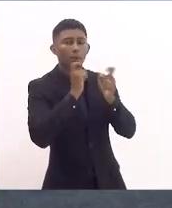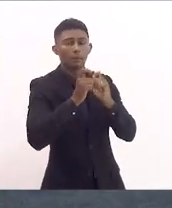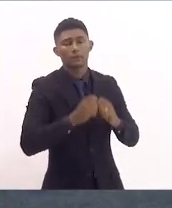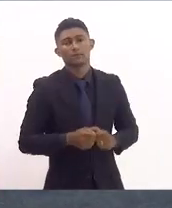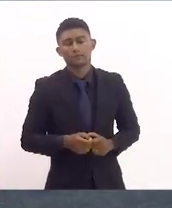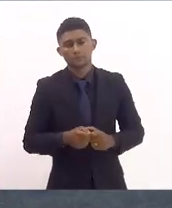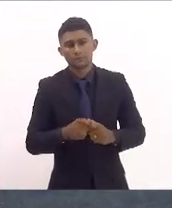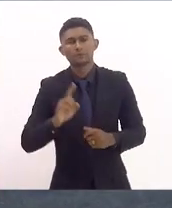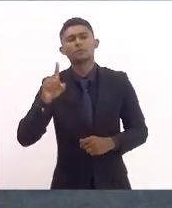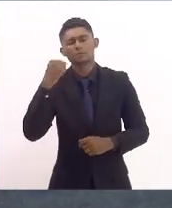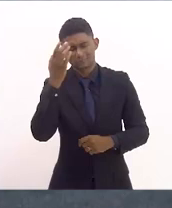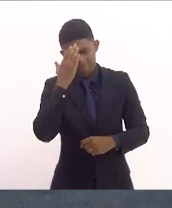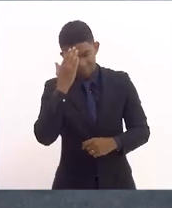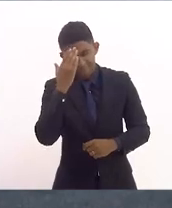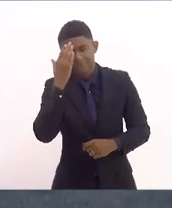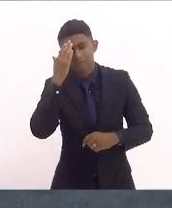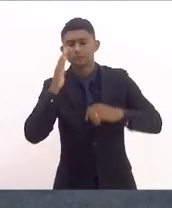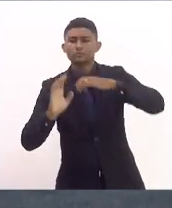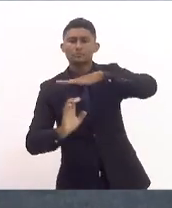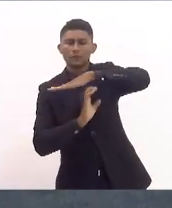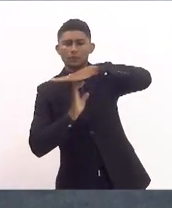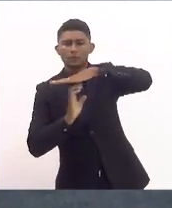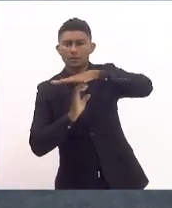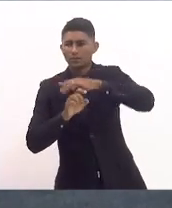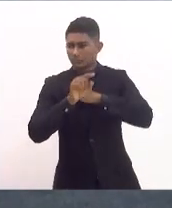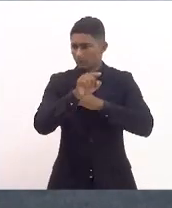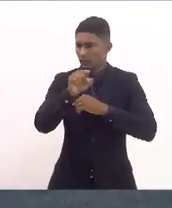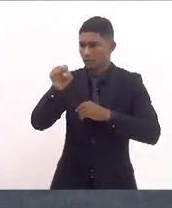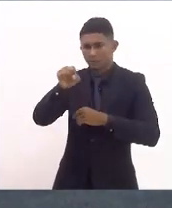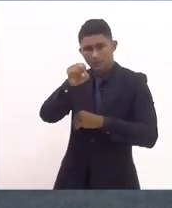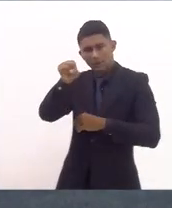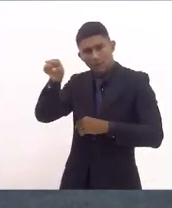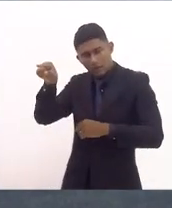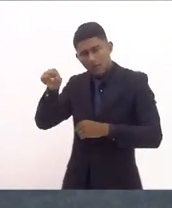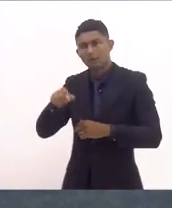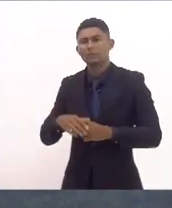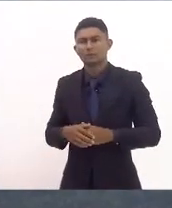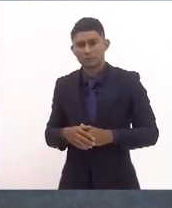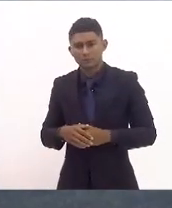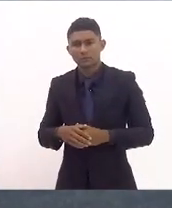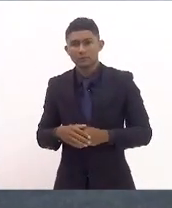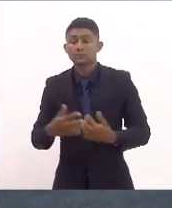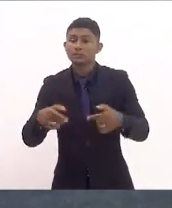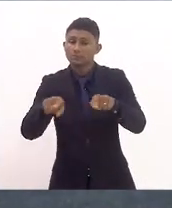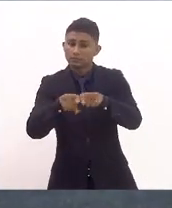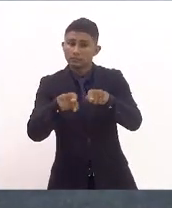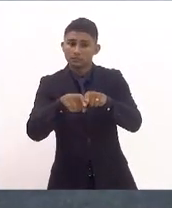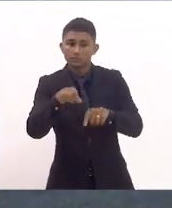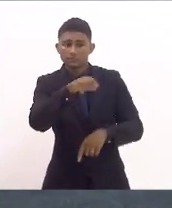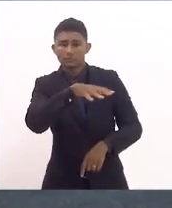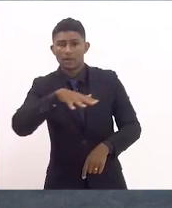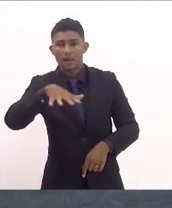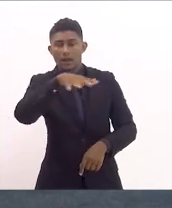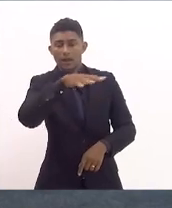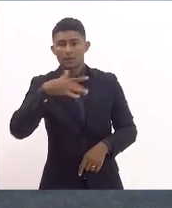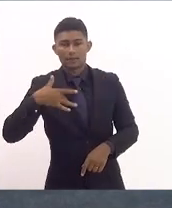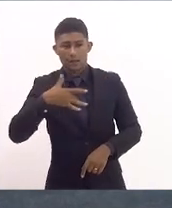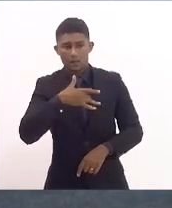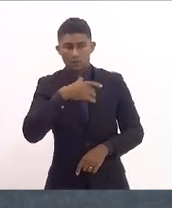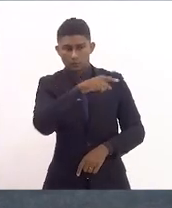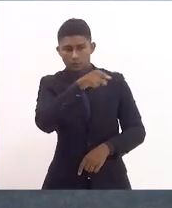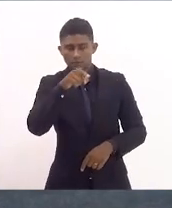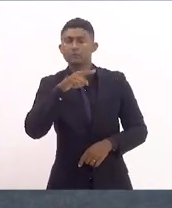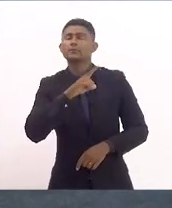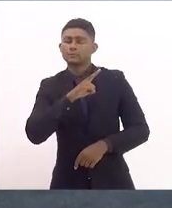temos clareza dessas empresas que fazem a mesma a área da saúde são